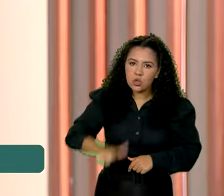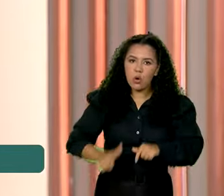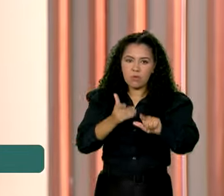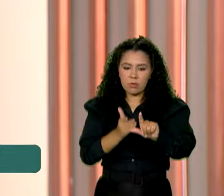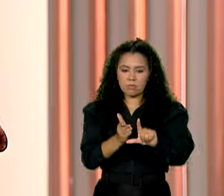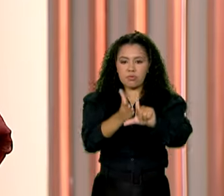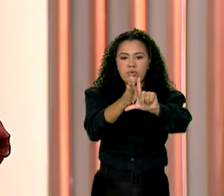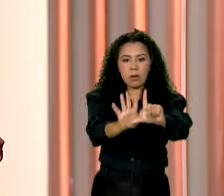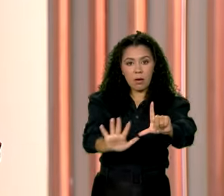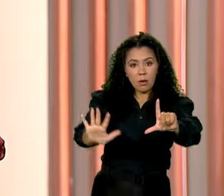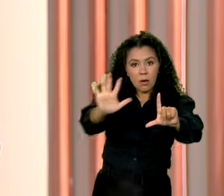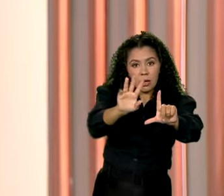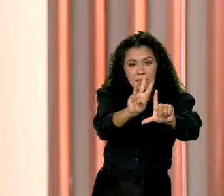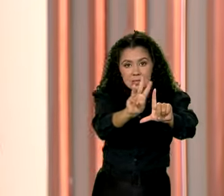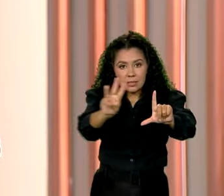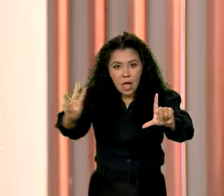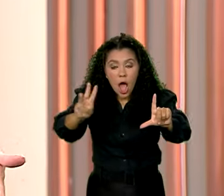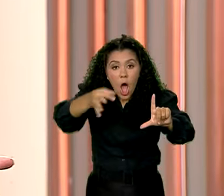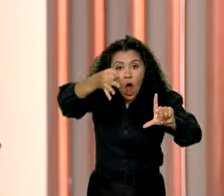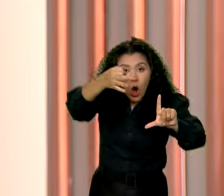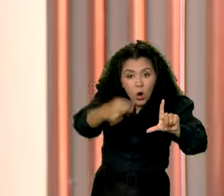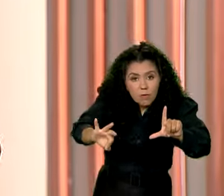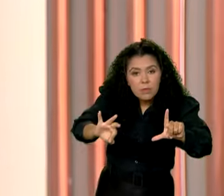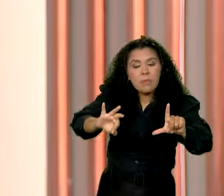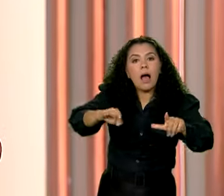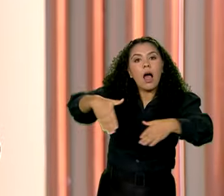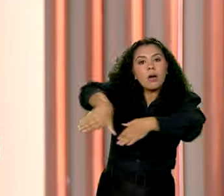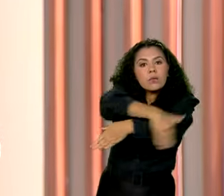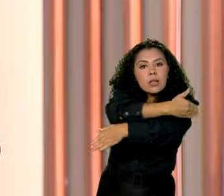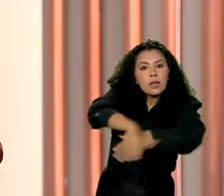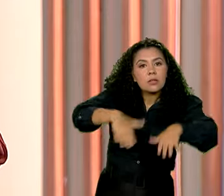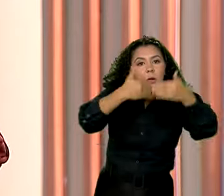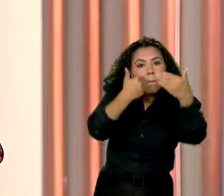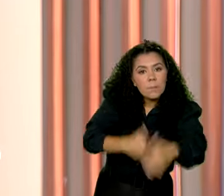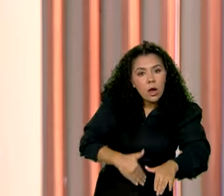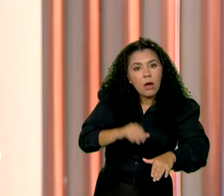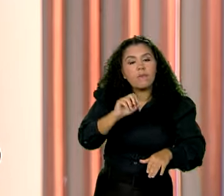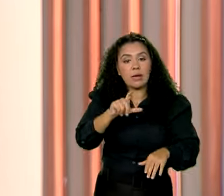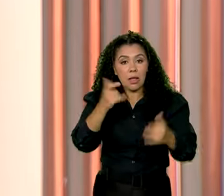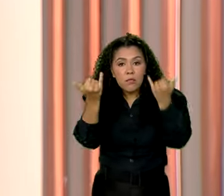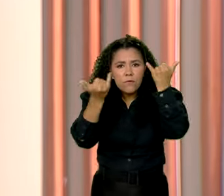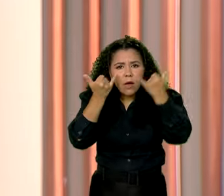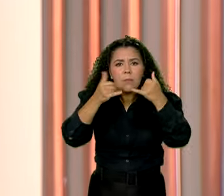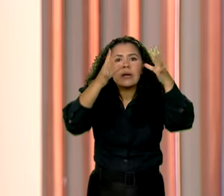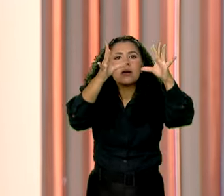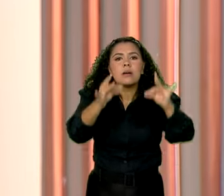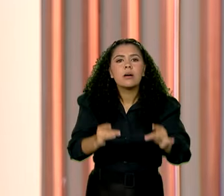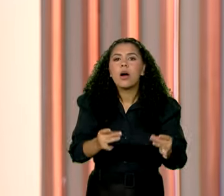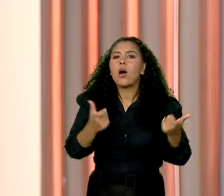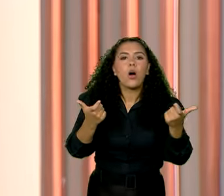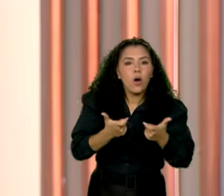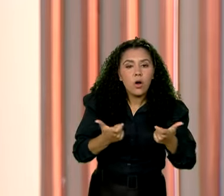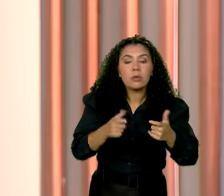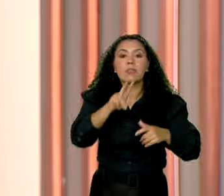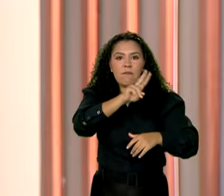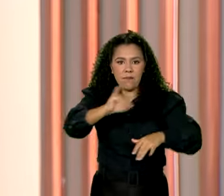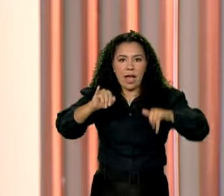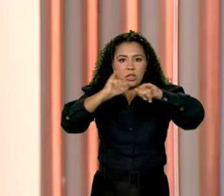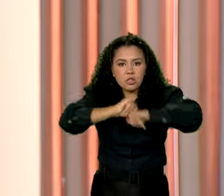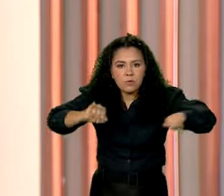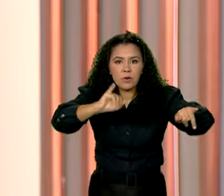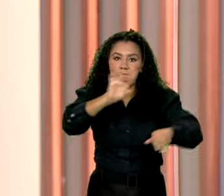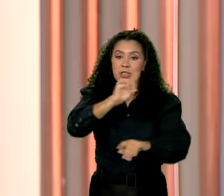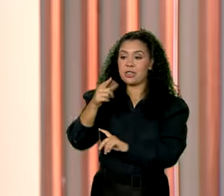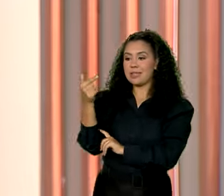da prova para confirmar se o local foi mantido ou alterado. Essas informações vão ser divulgadas no dia 7 de